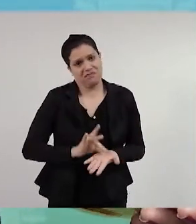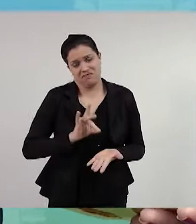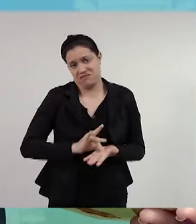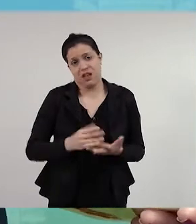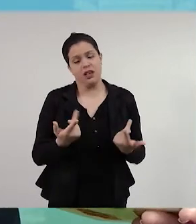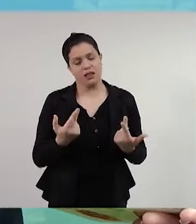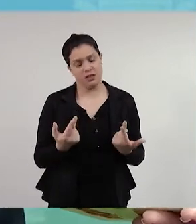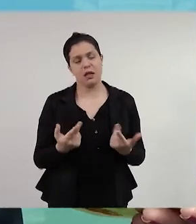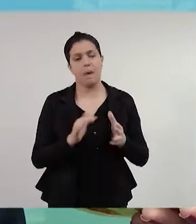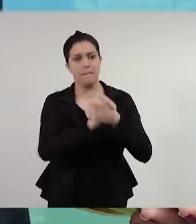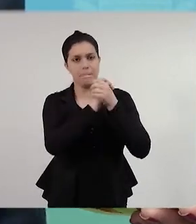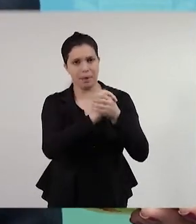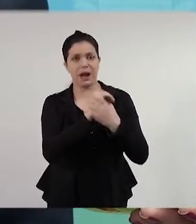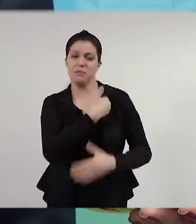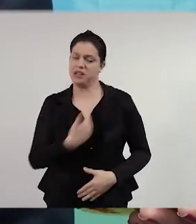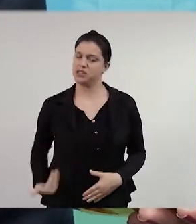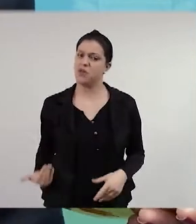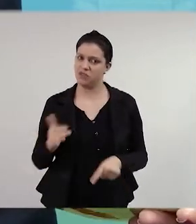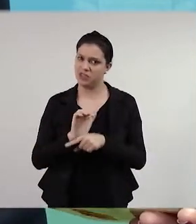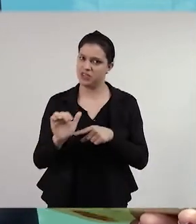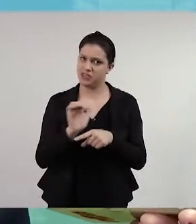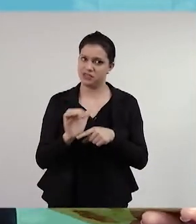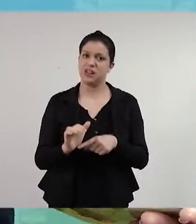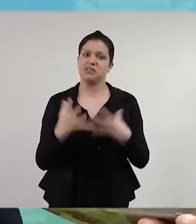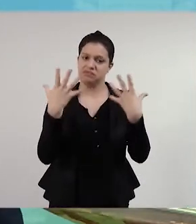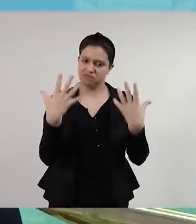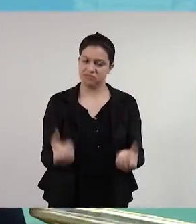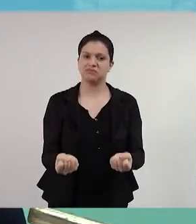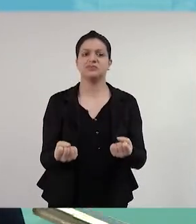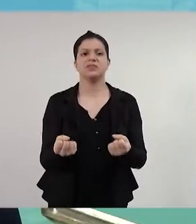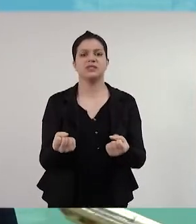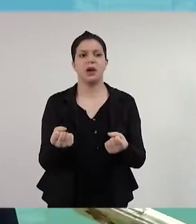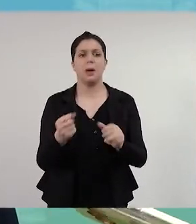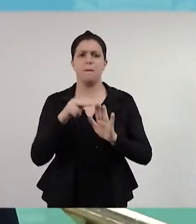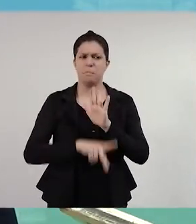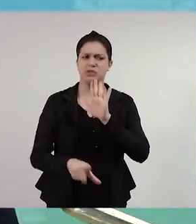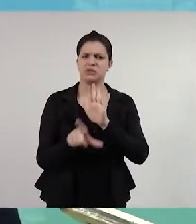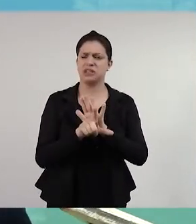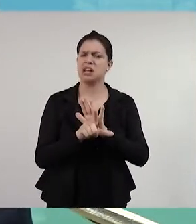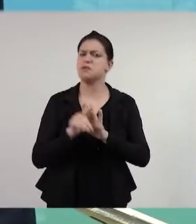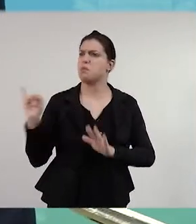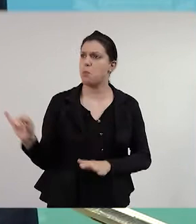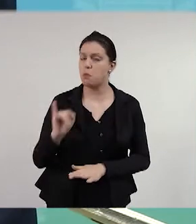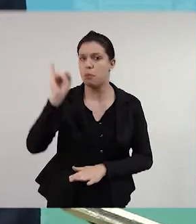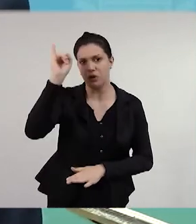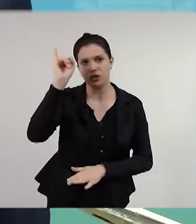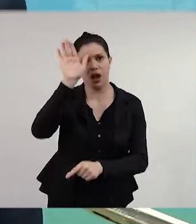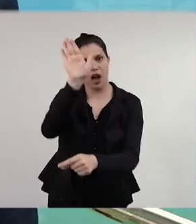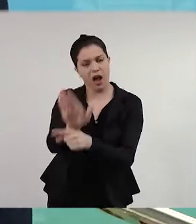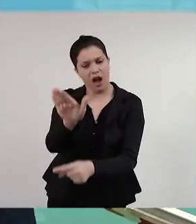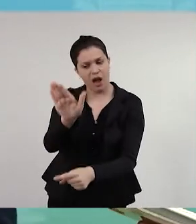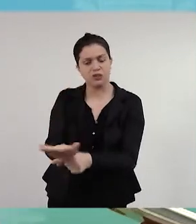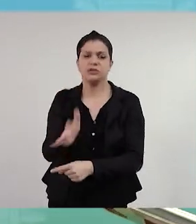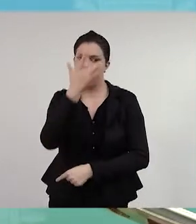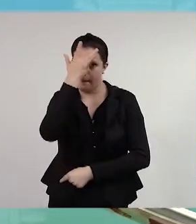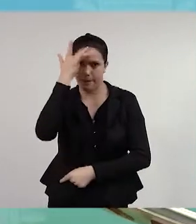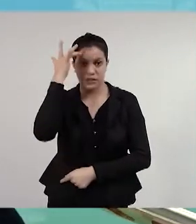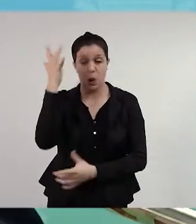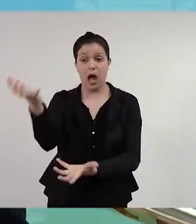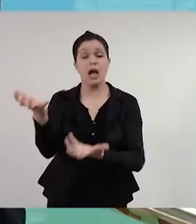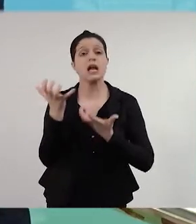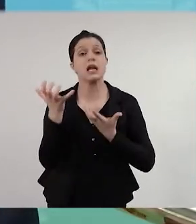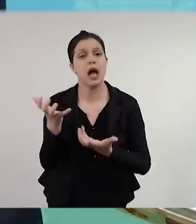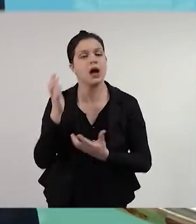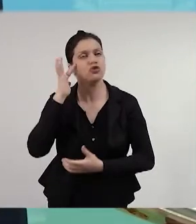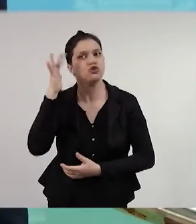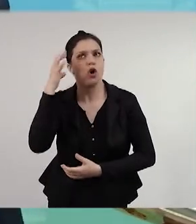né? Então a Assembleia cumpriu esse papel e parabenizo o governo do Estado por ter mandado um projeto de relevância e importância para ajudar